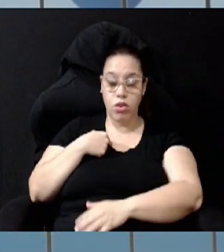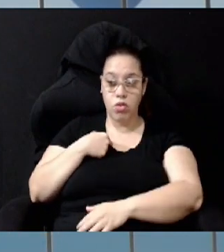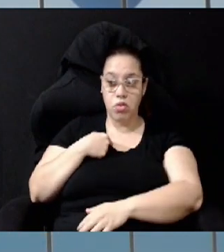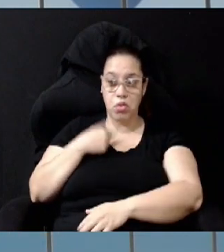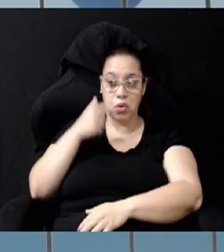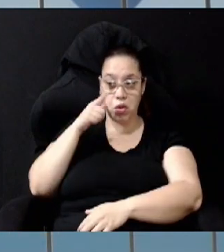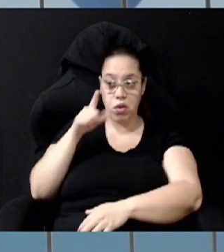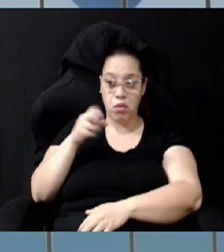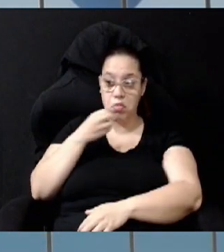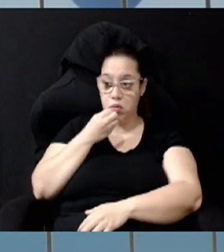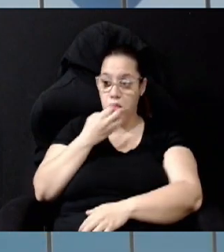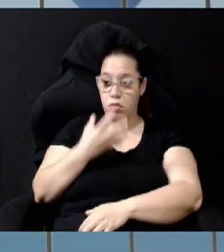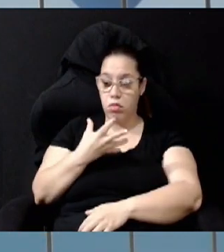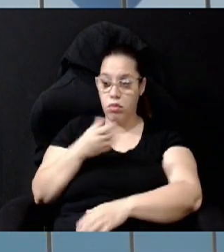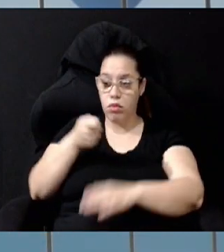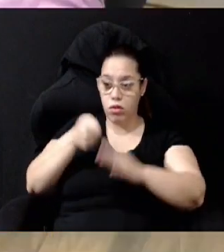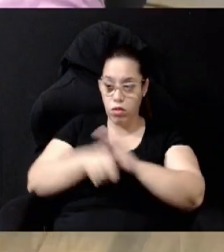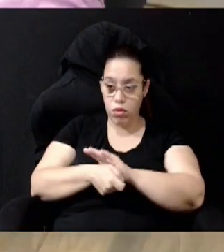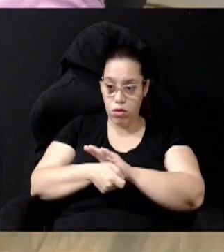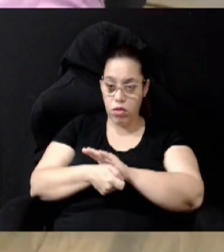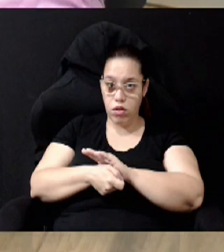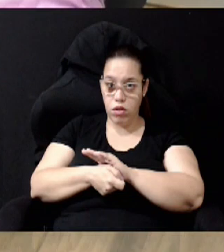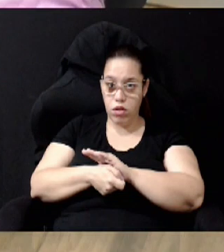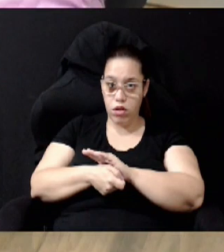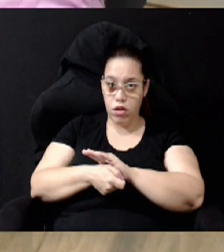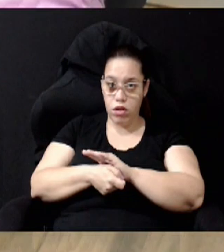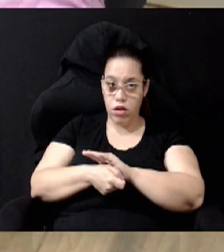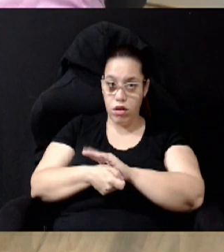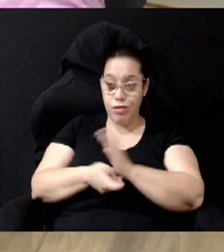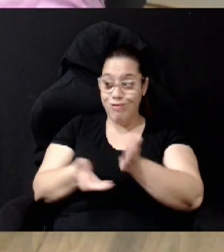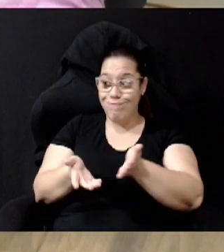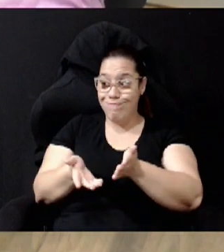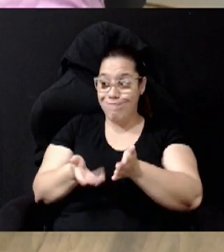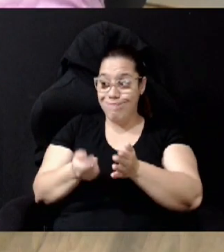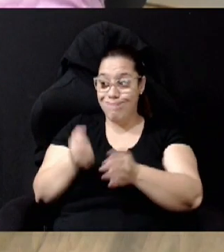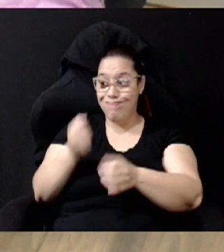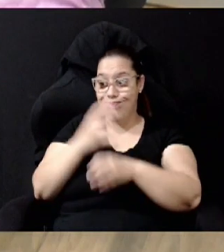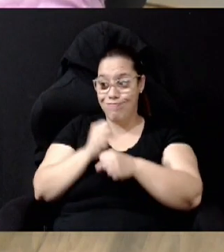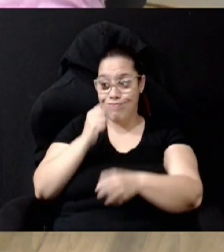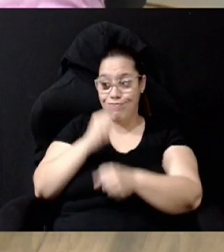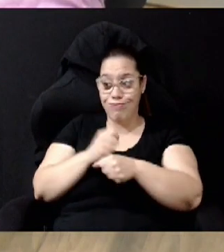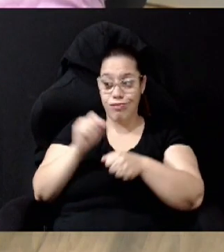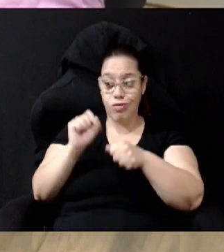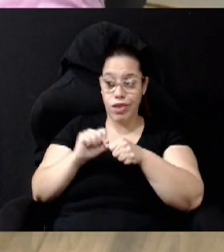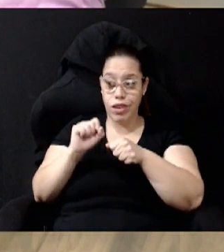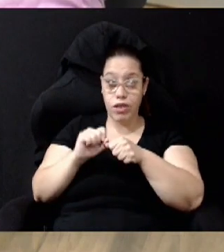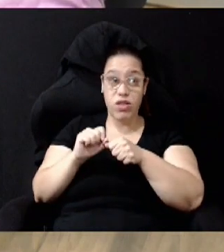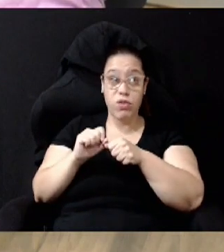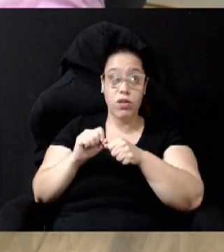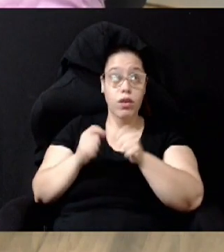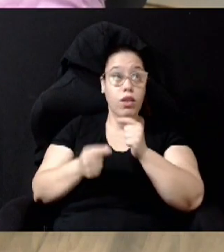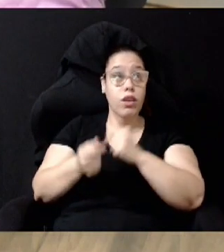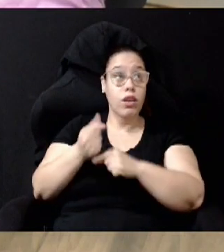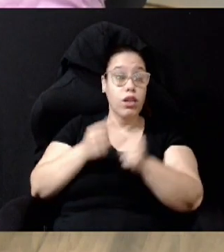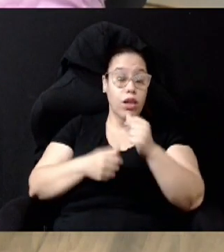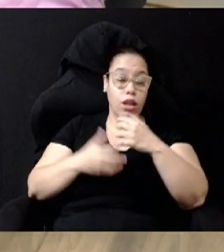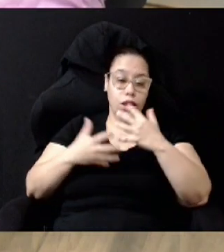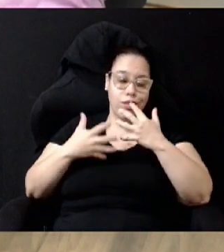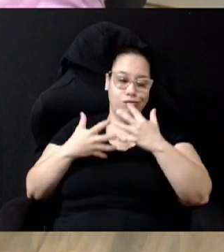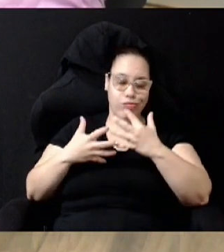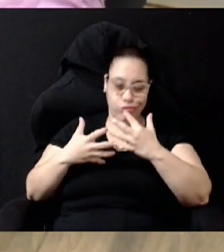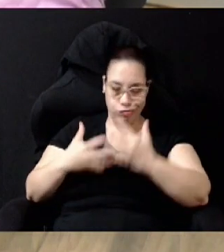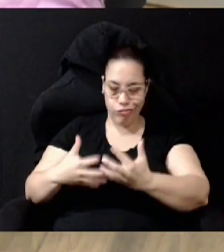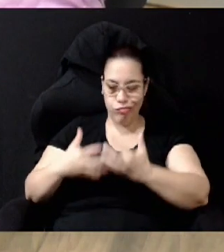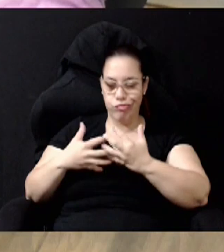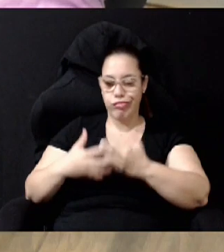do Vai investimento ficar que eu fiz. obsoleto isso aqui. Exatamente. Então, são contas que todo mundo faz. Por isso que a questão econômica ainda pesa muito. E a partir do momento que